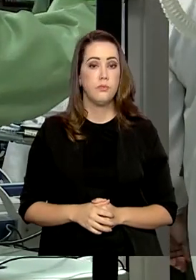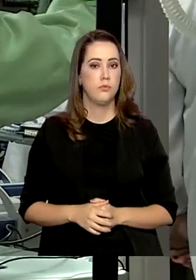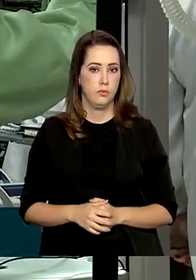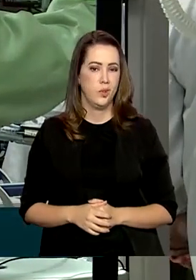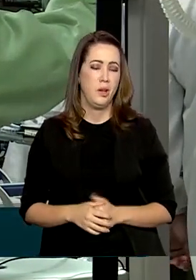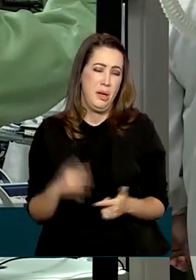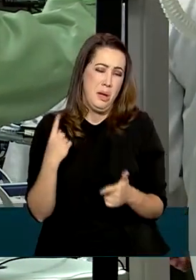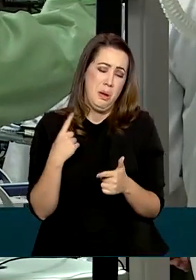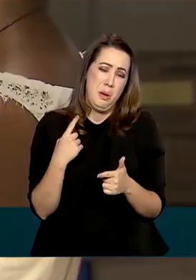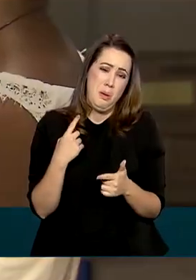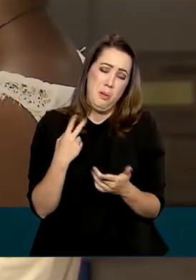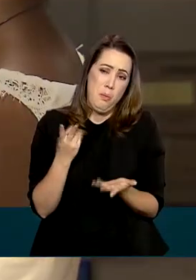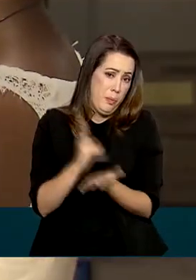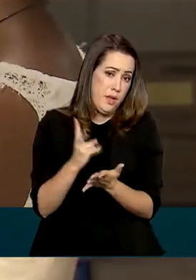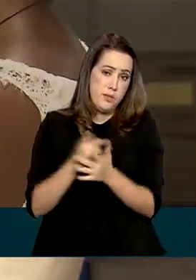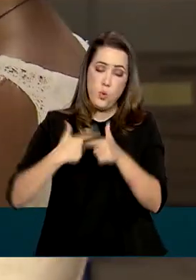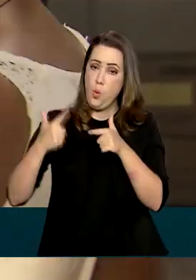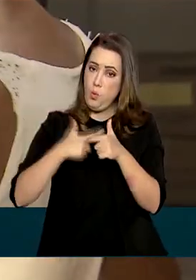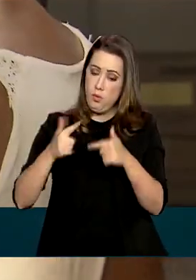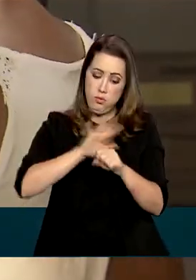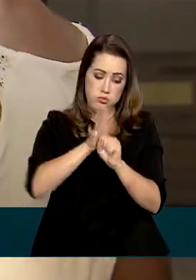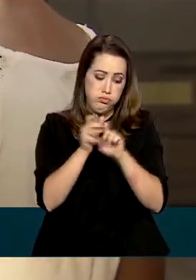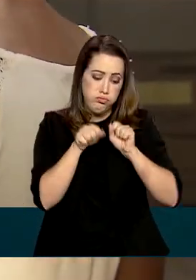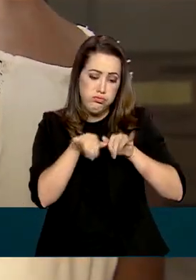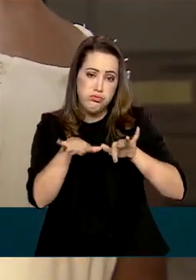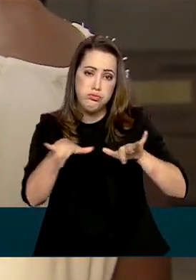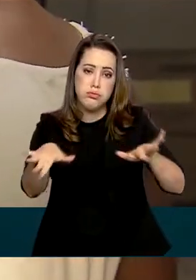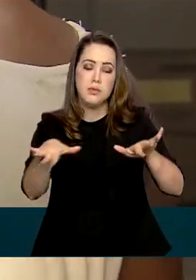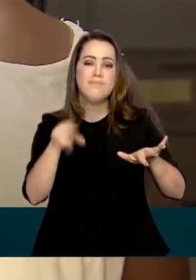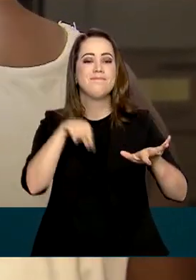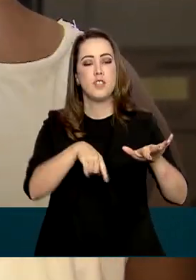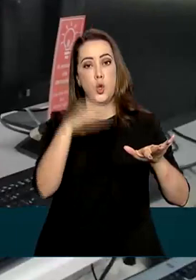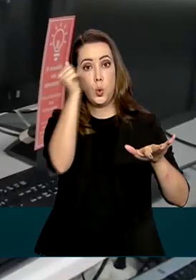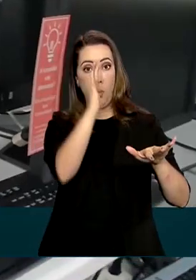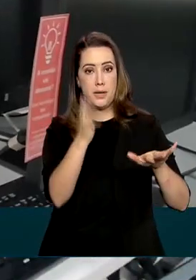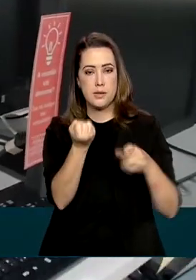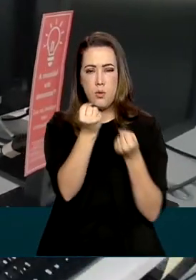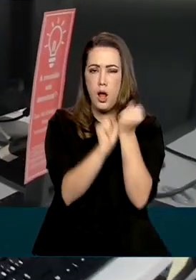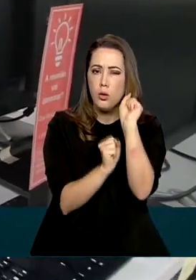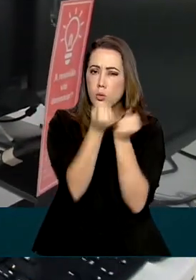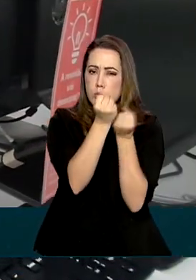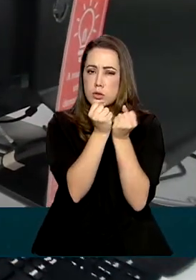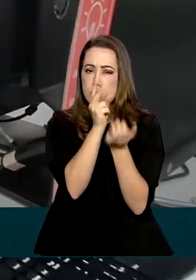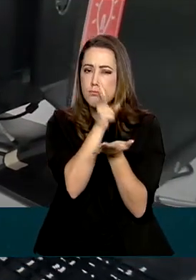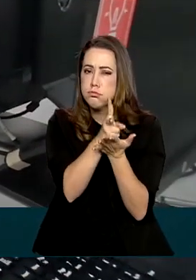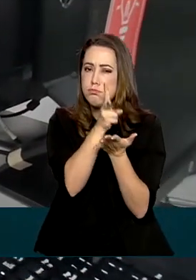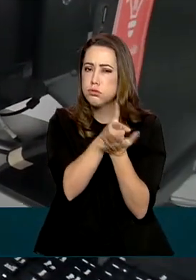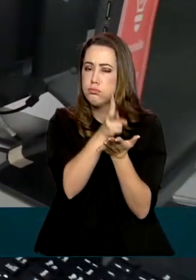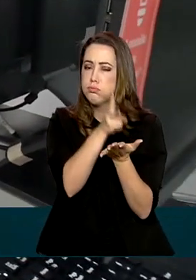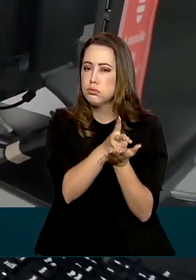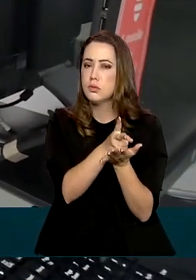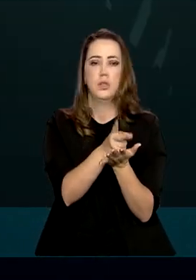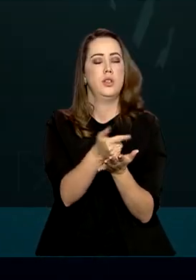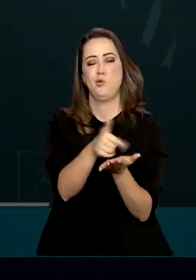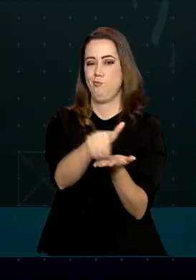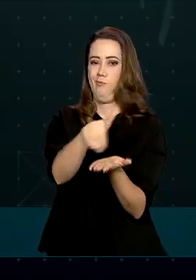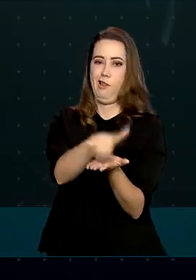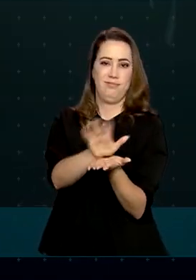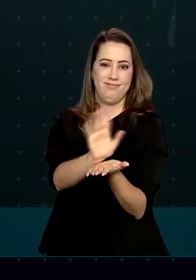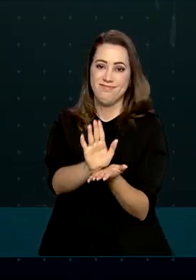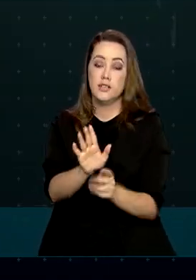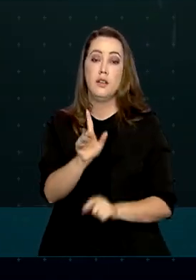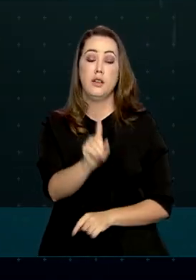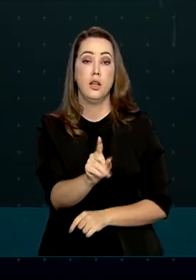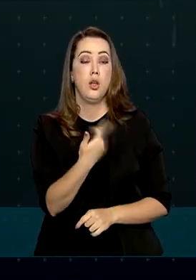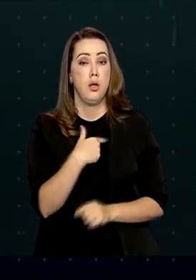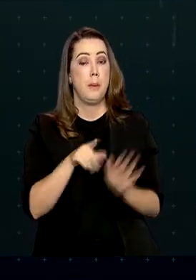imposta ao mundo pela pandemia do coronavírus, a indústria brasileira tem resistido a demitir empregados. Pesquisa